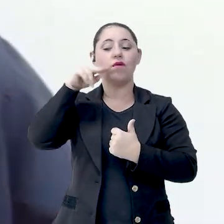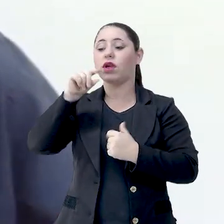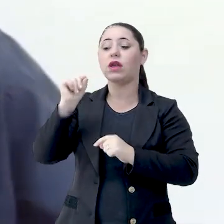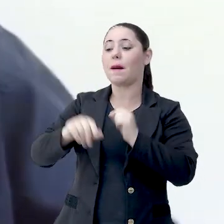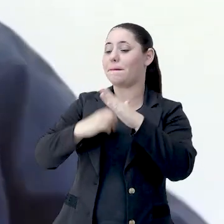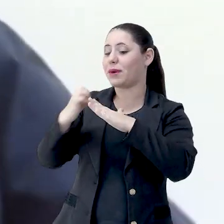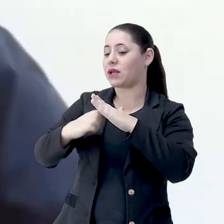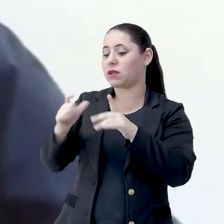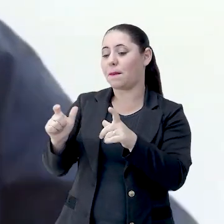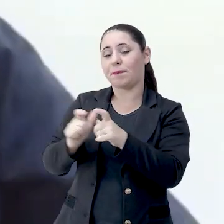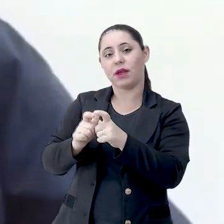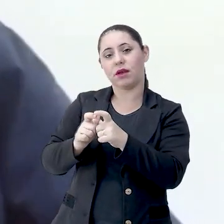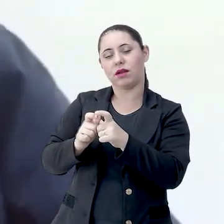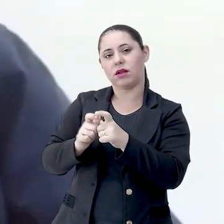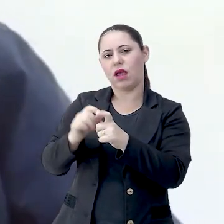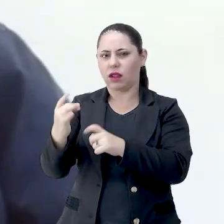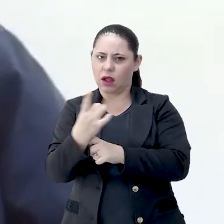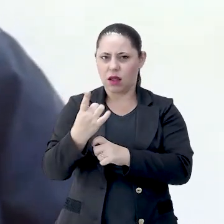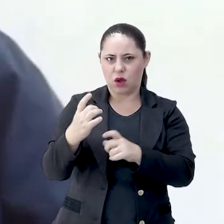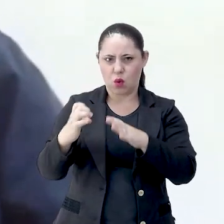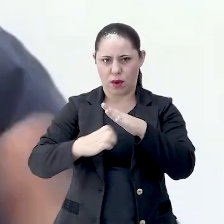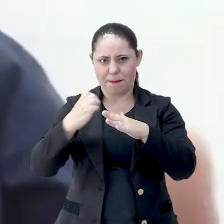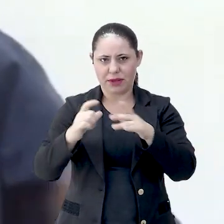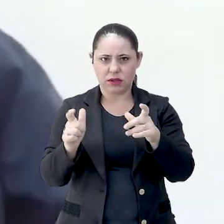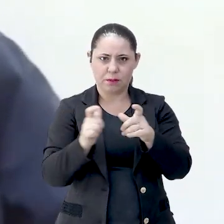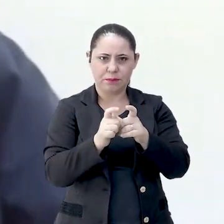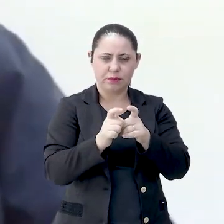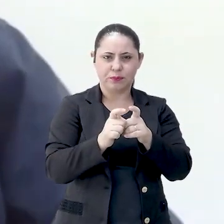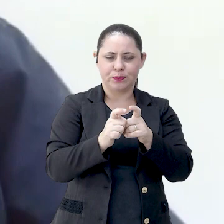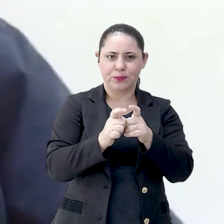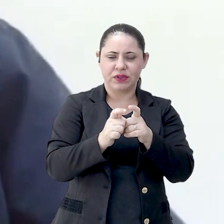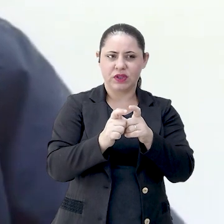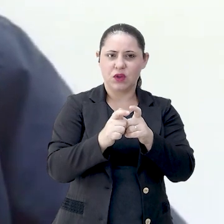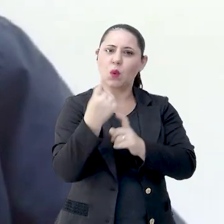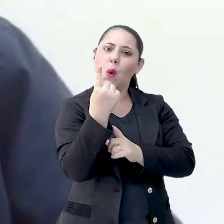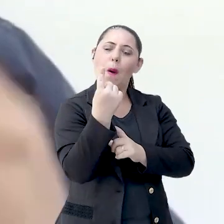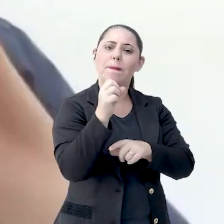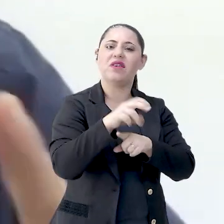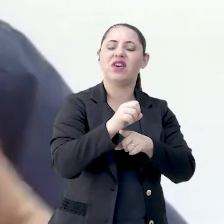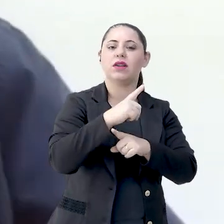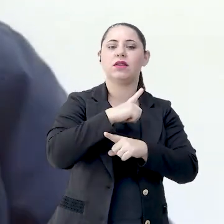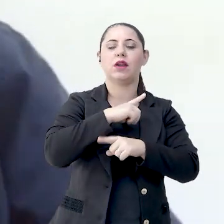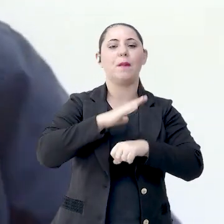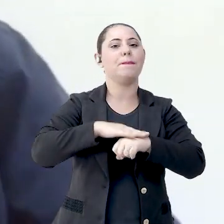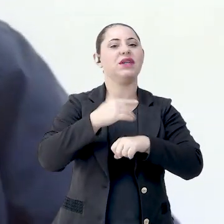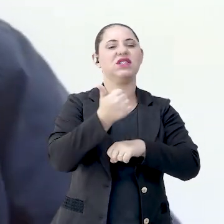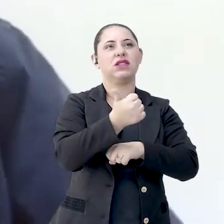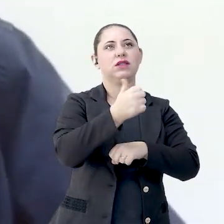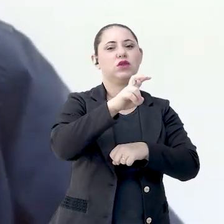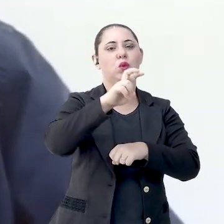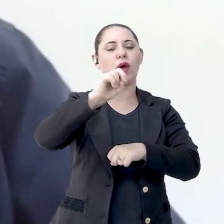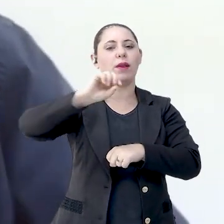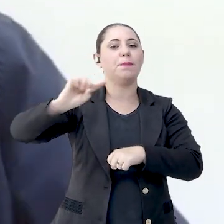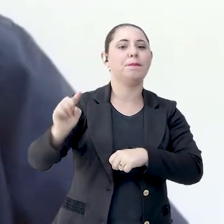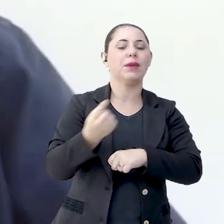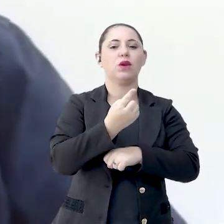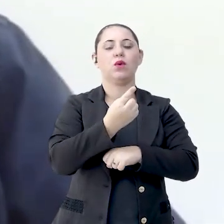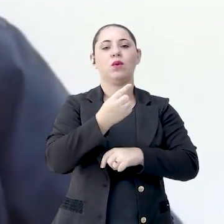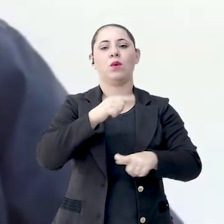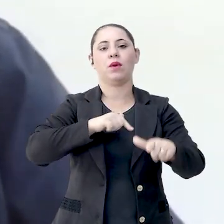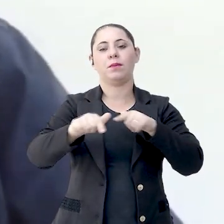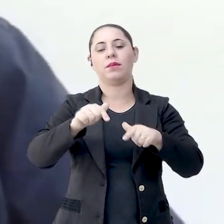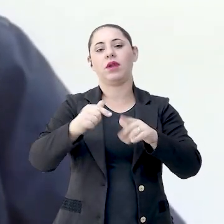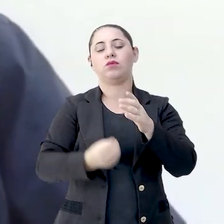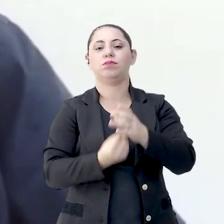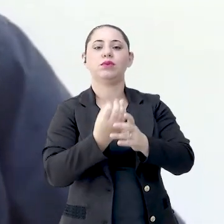e não olham para aquele pequeno negócio que está no município. Se cada um desses pequenos negócios no estado hoje gerasse um emprego, nós teríamos aí mais de